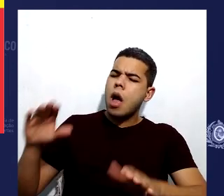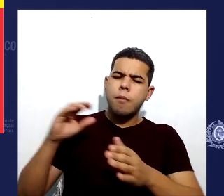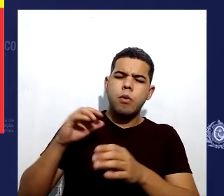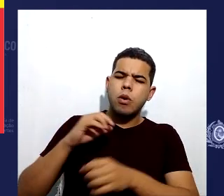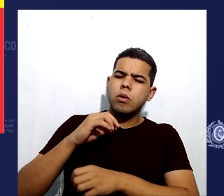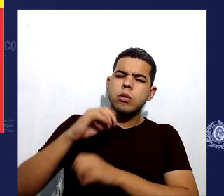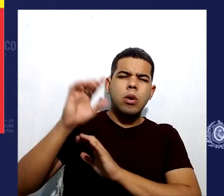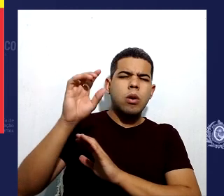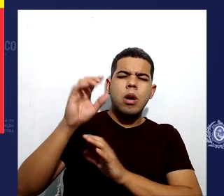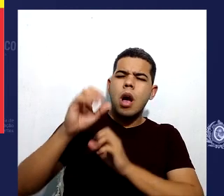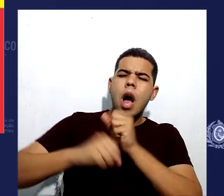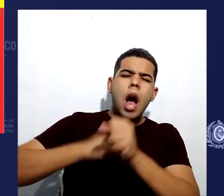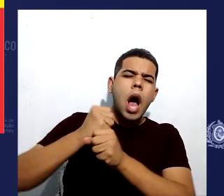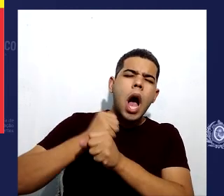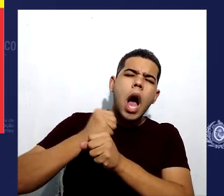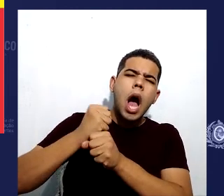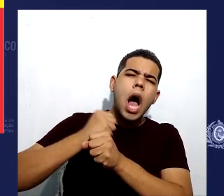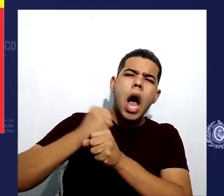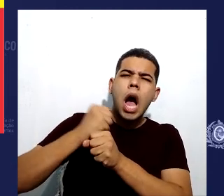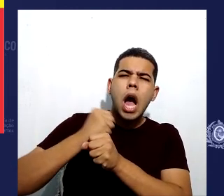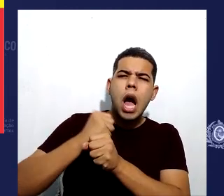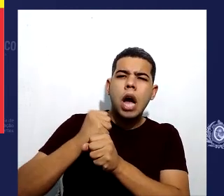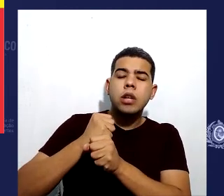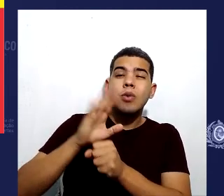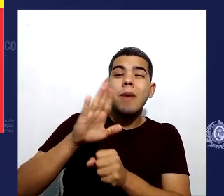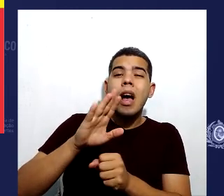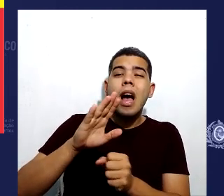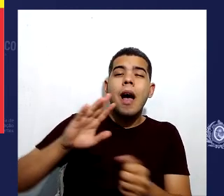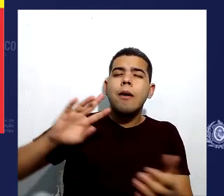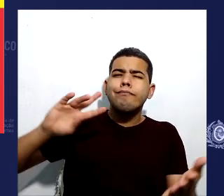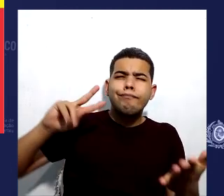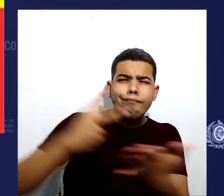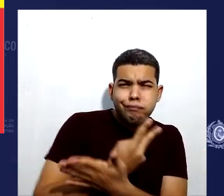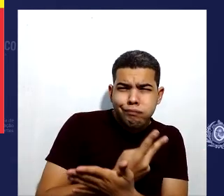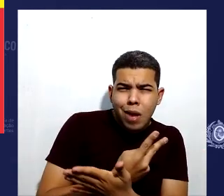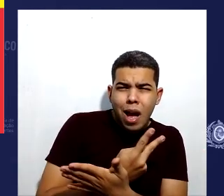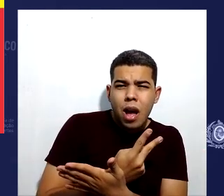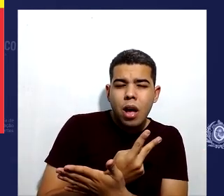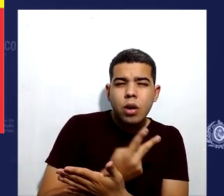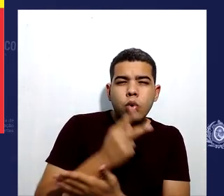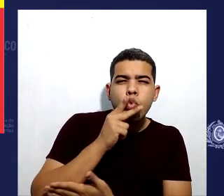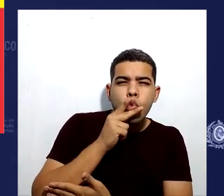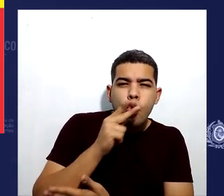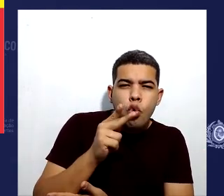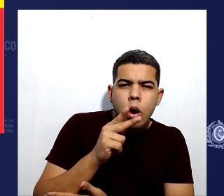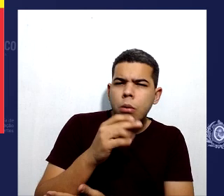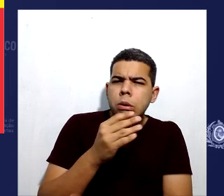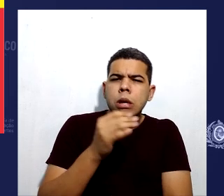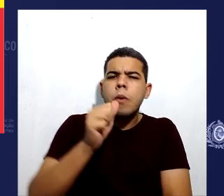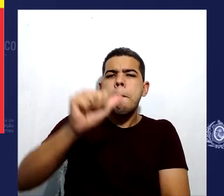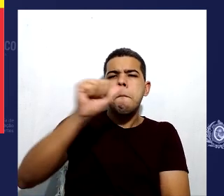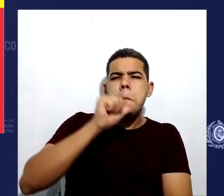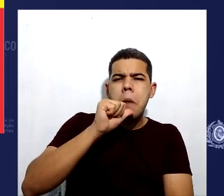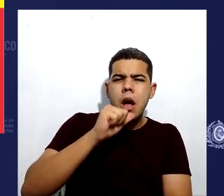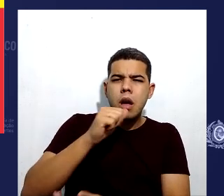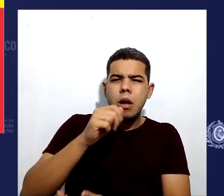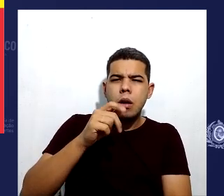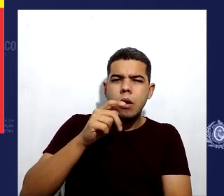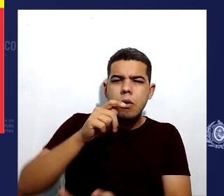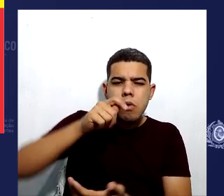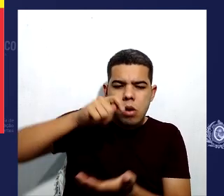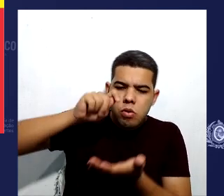décadas, se eles tiverem uma recaída, eles vão voltar ao mesmo padrão de consumo excessivo